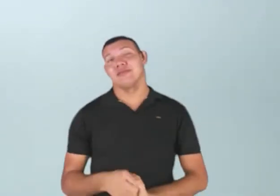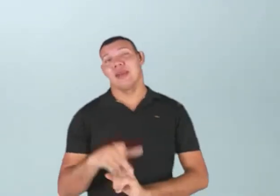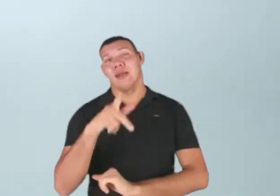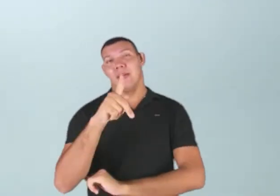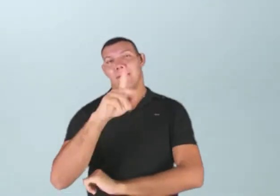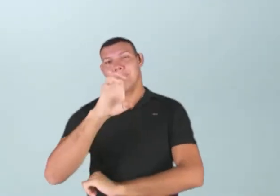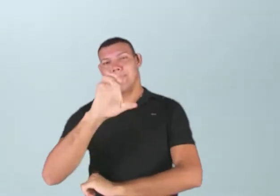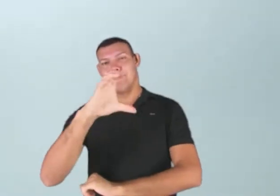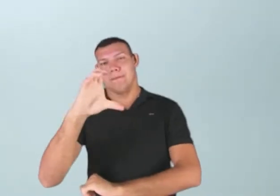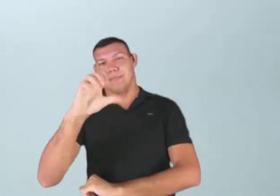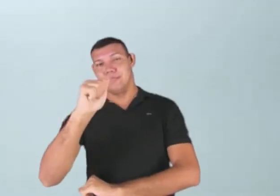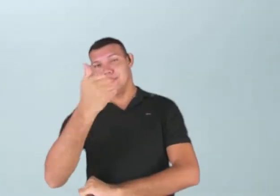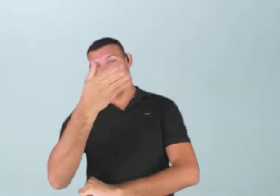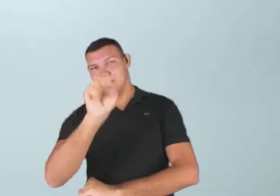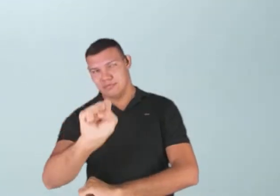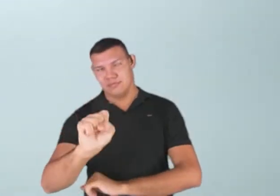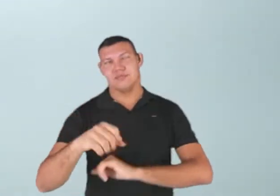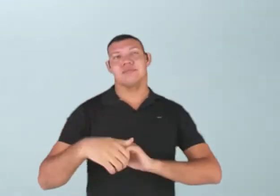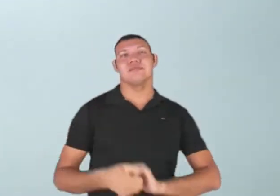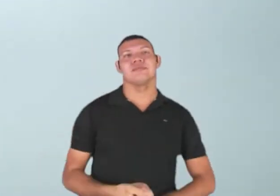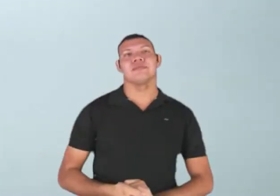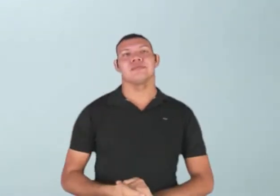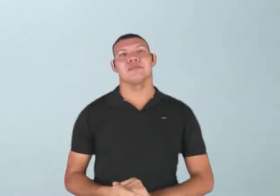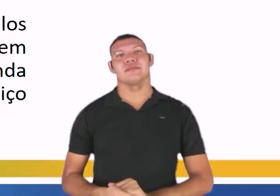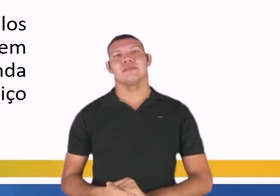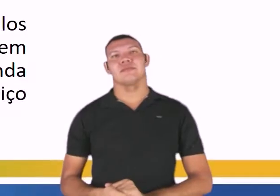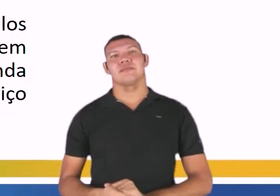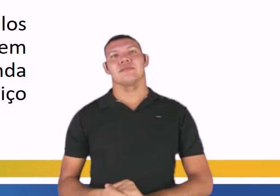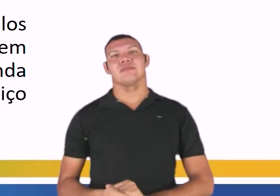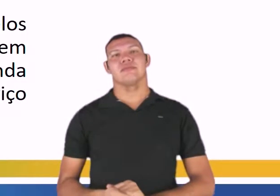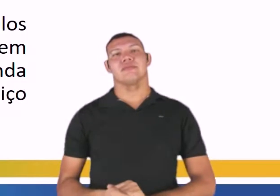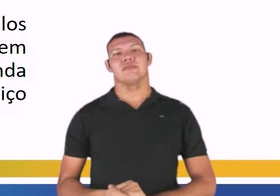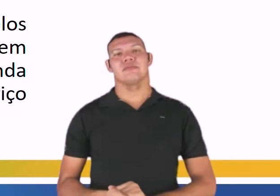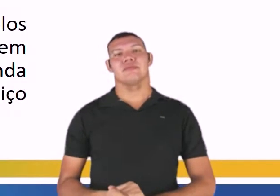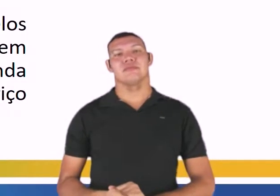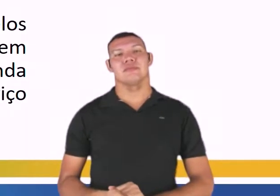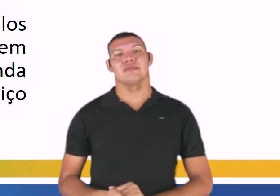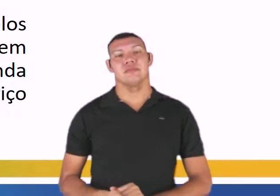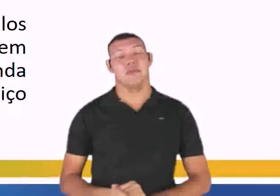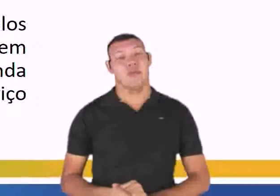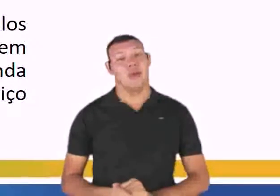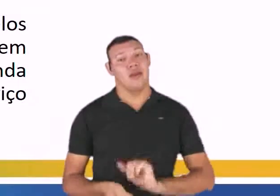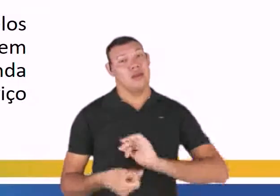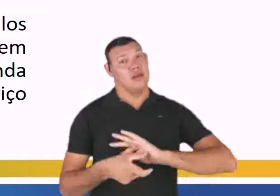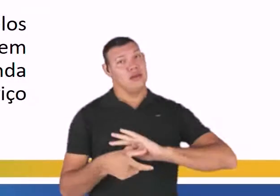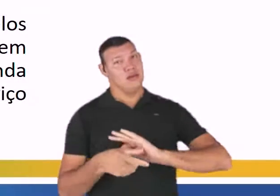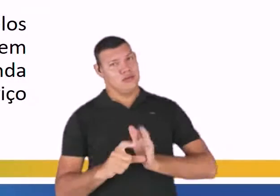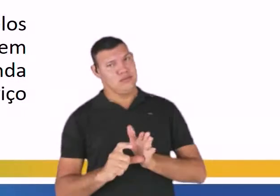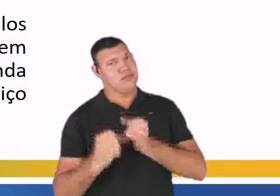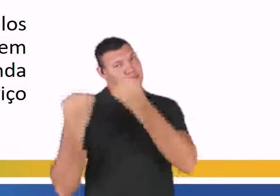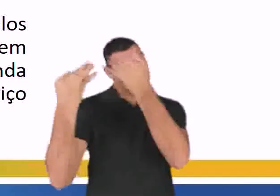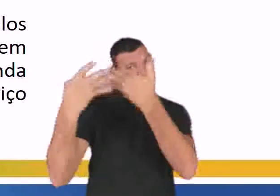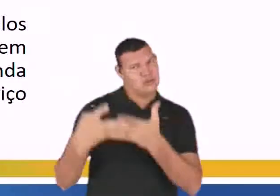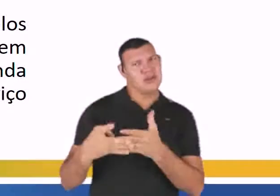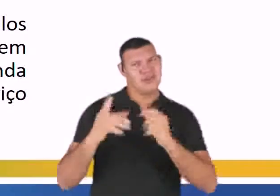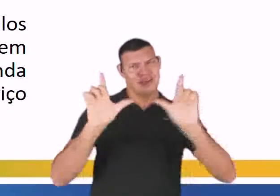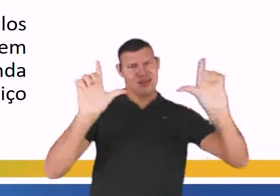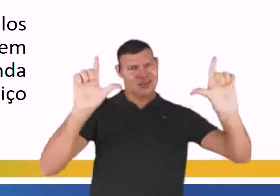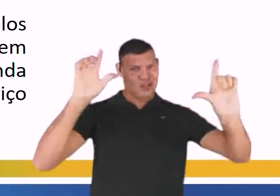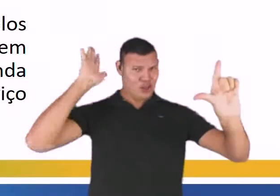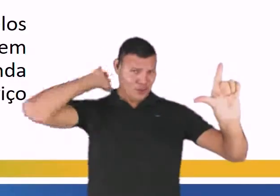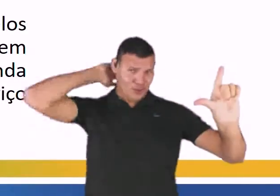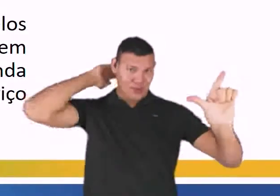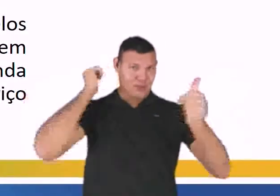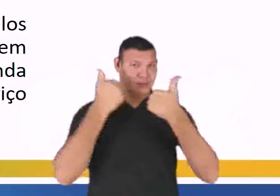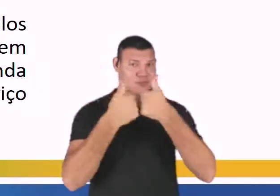publicitária. Vamos entender um pouco mais sobre isso. Antes do ônibus, existe um outro que é